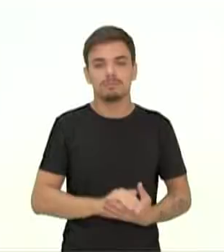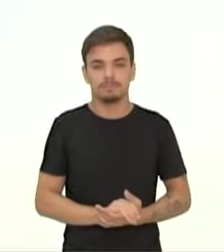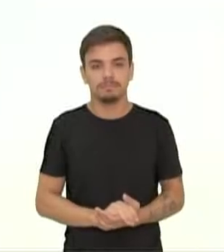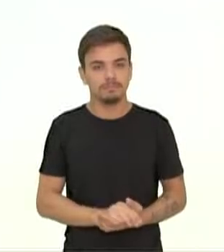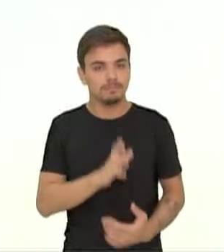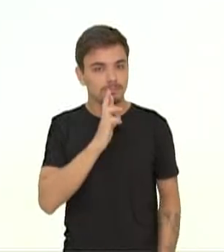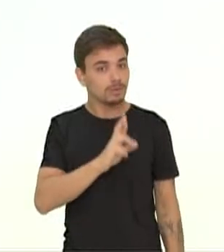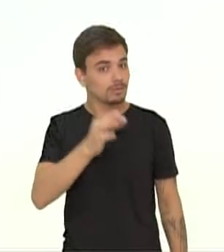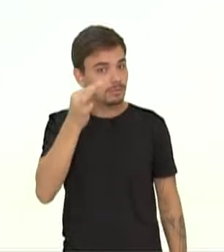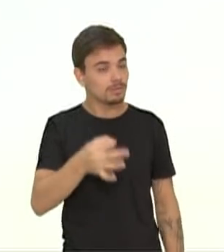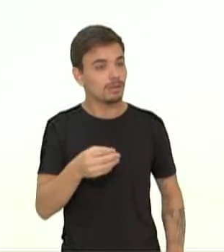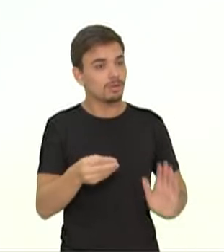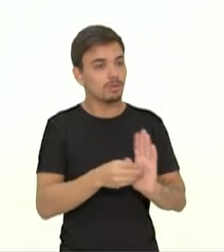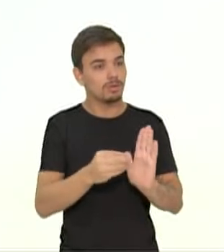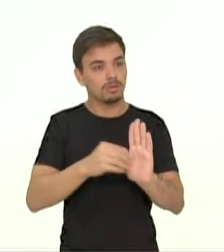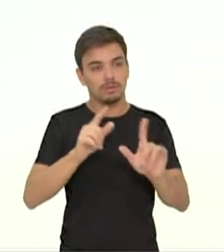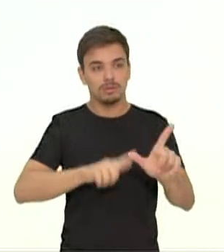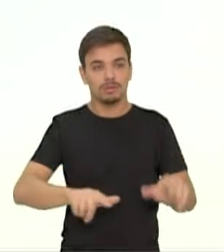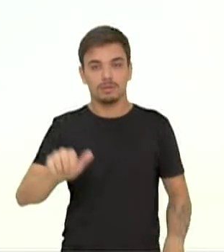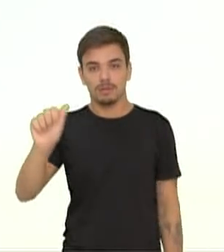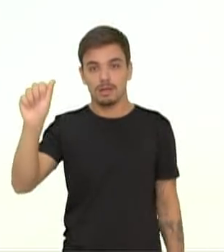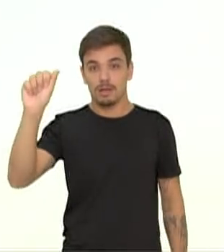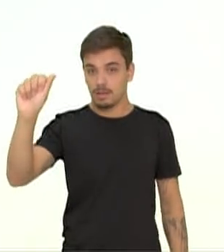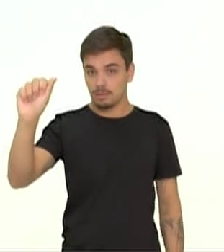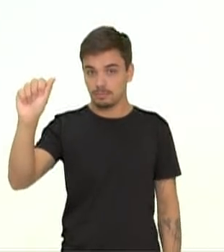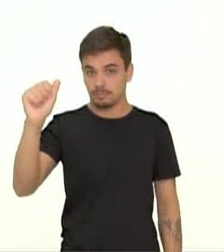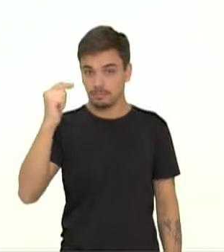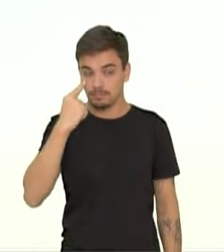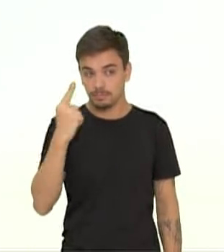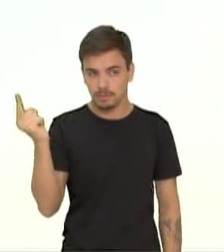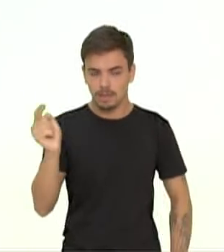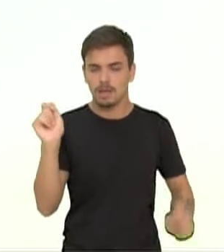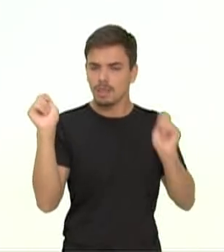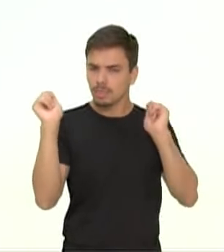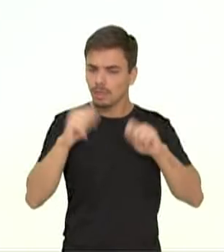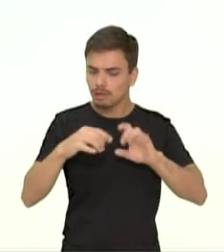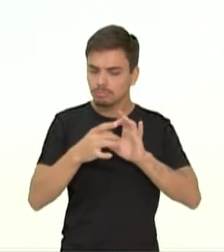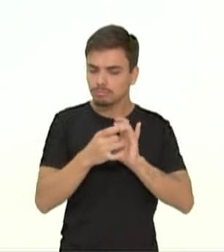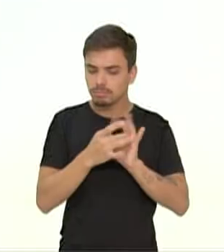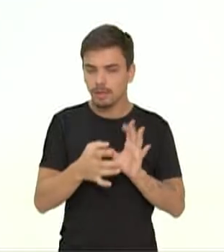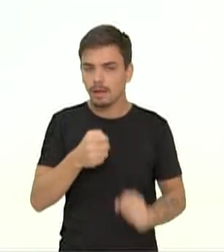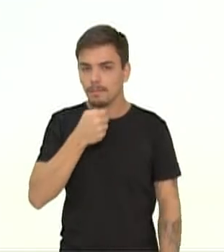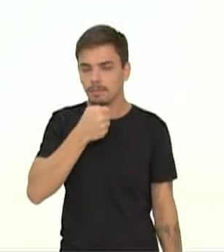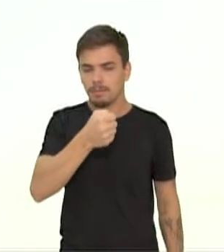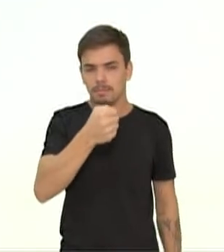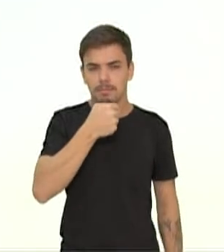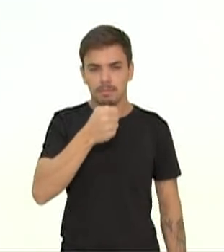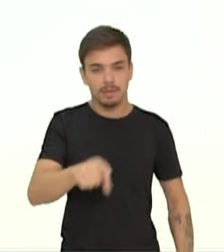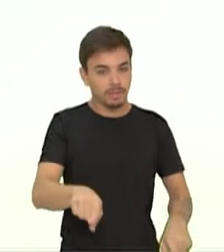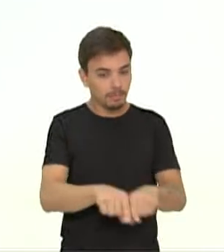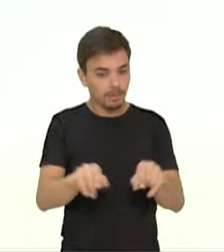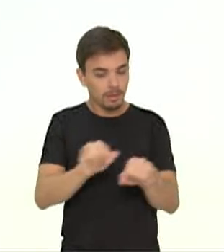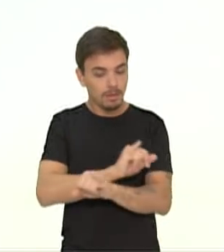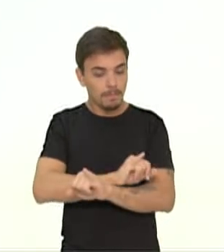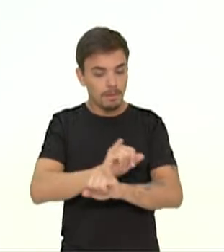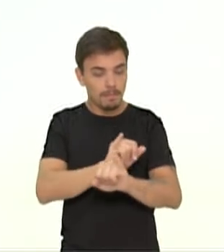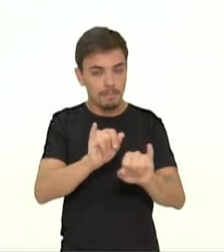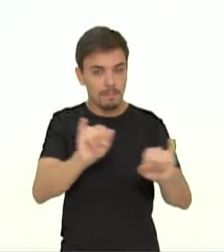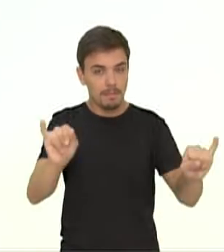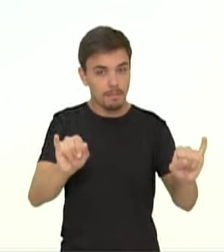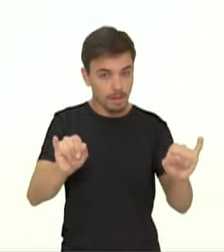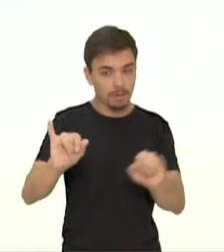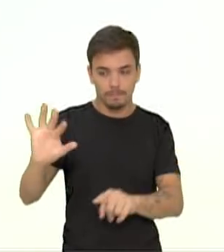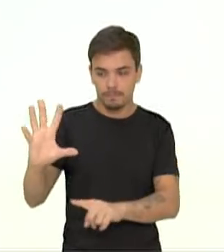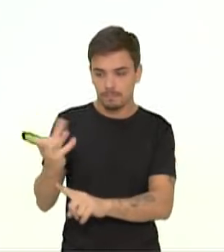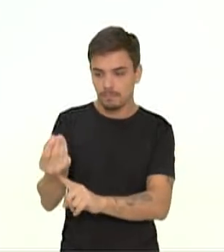respondeu corretamente quem respondeu a letra A. Permitiram a gravação e a divulgação de artistas ao redor do